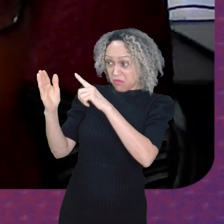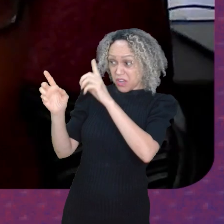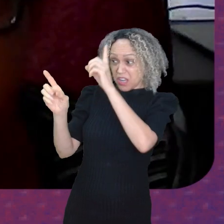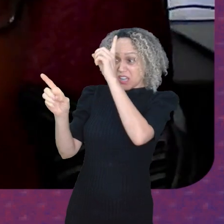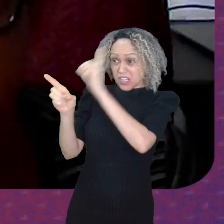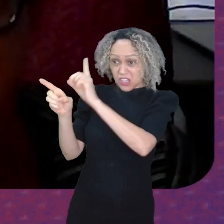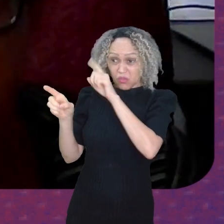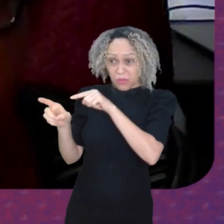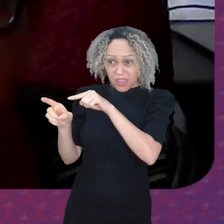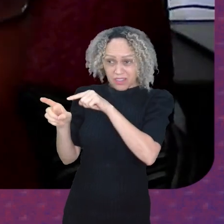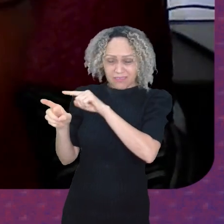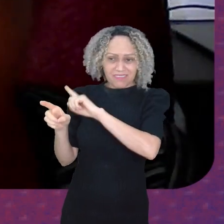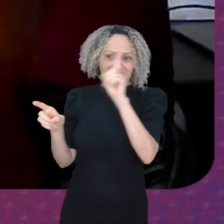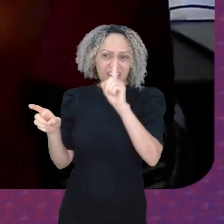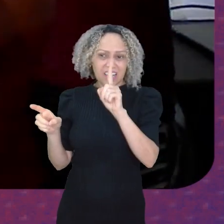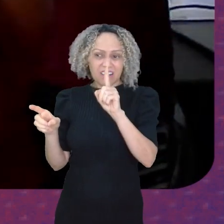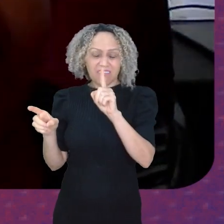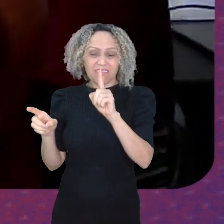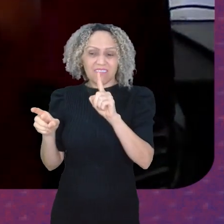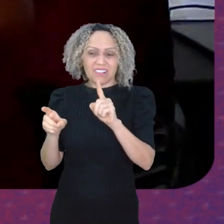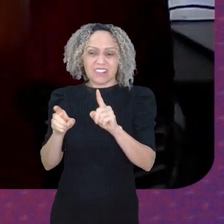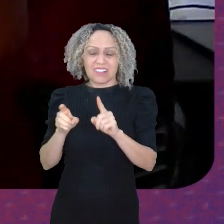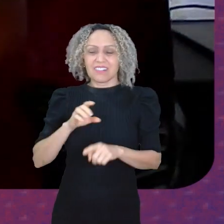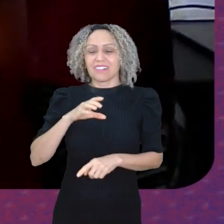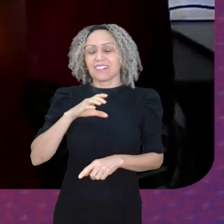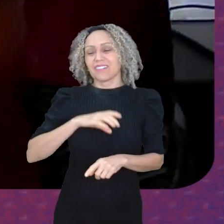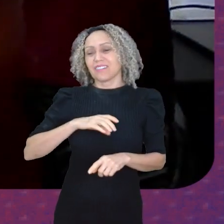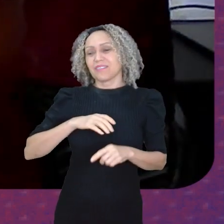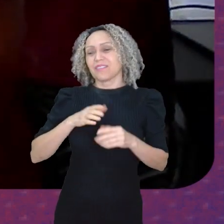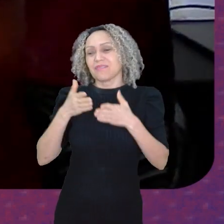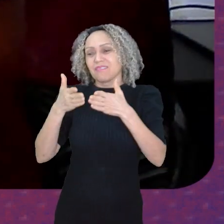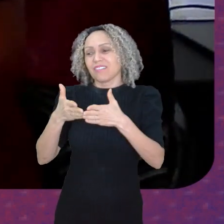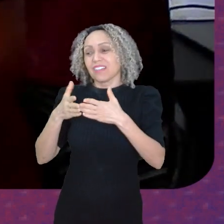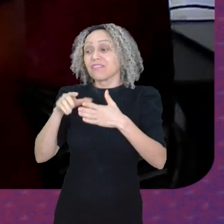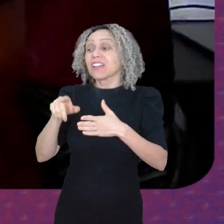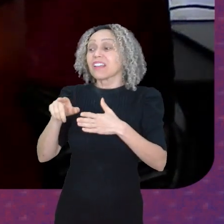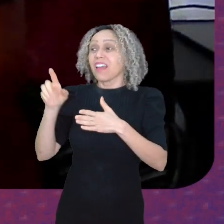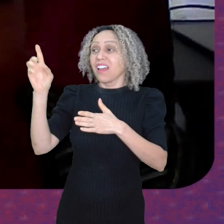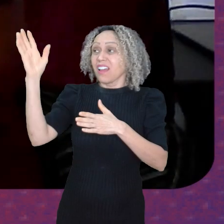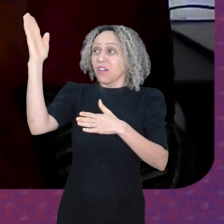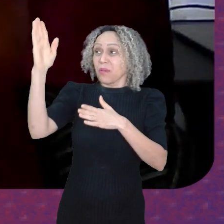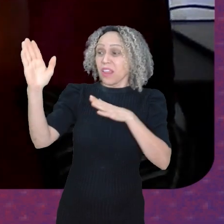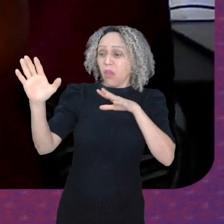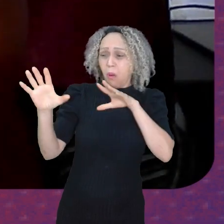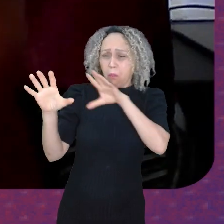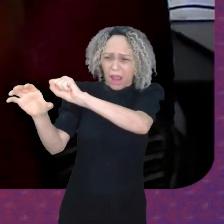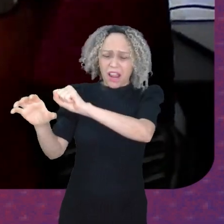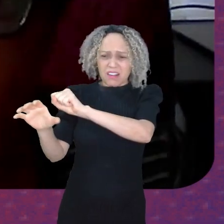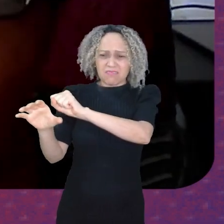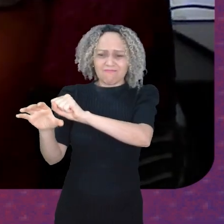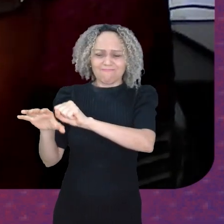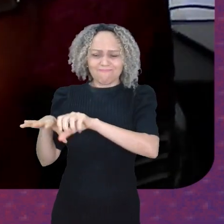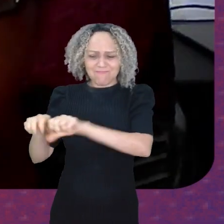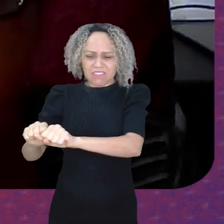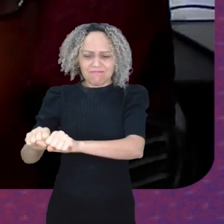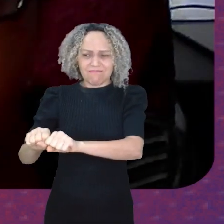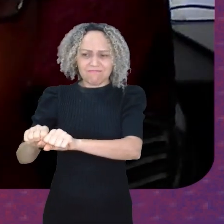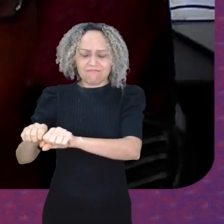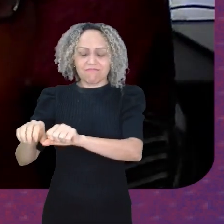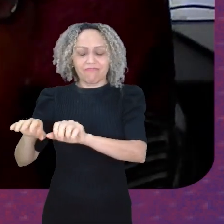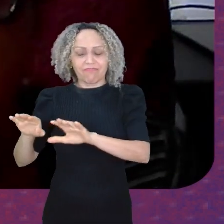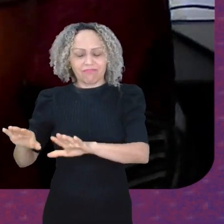que antes. As pessoas estão batendo nas nossas portas, pedindo um prato de